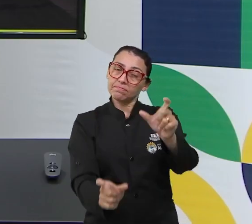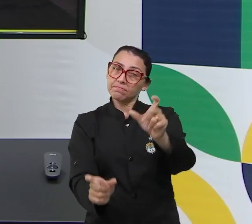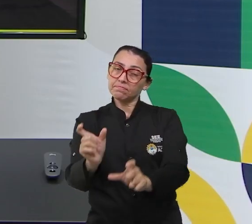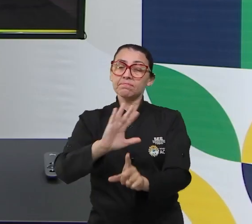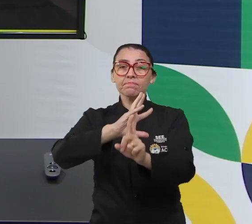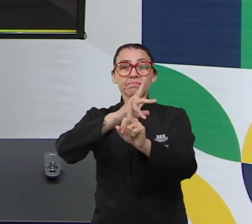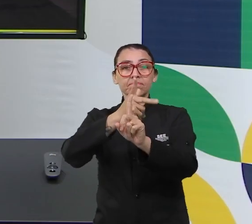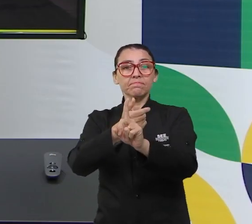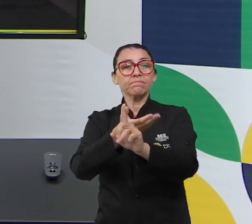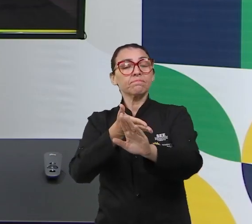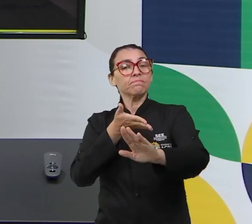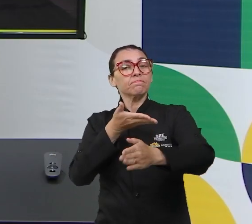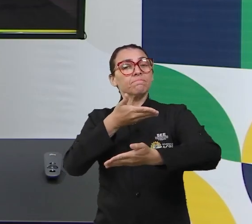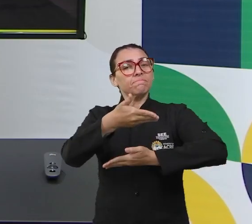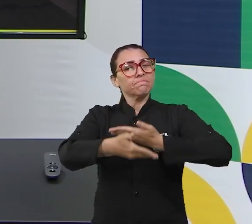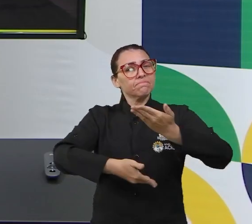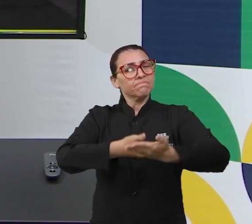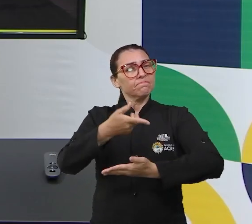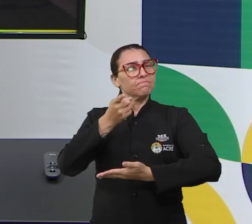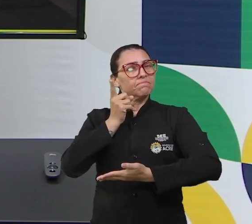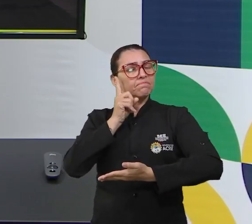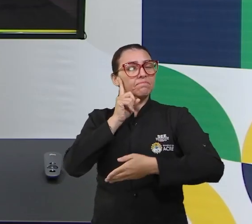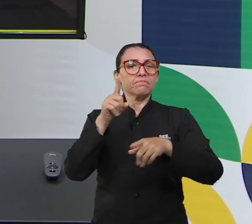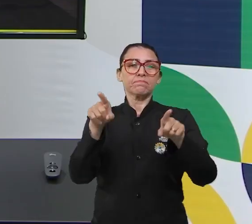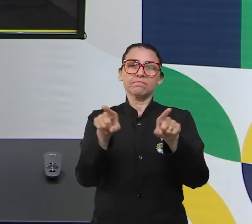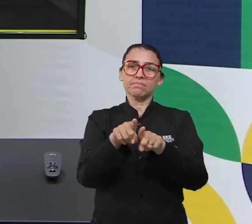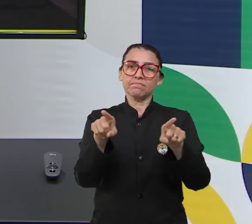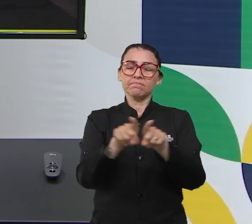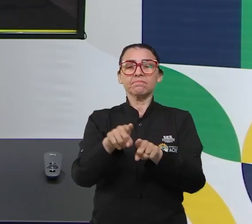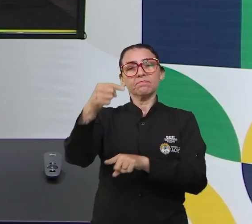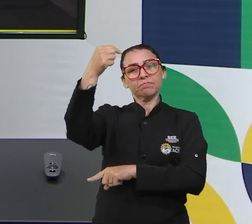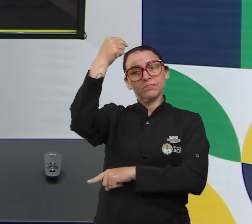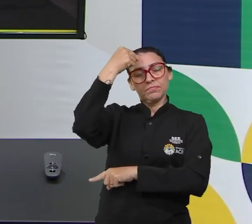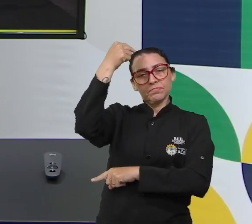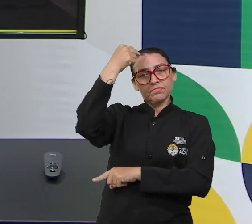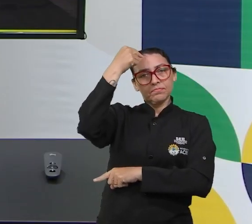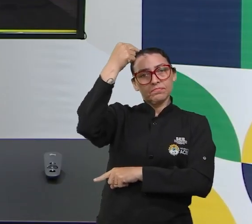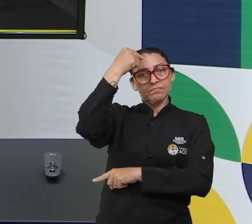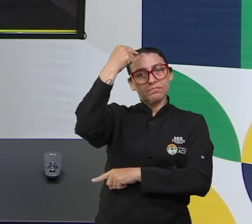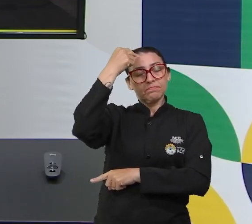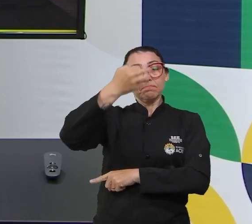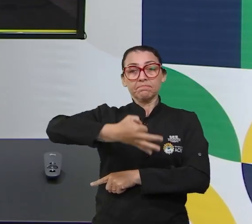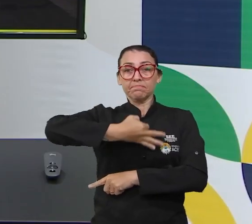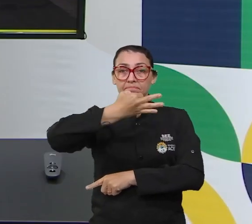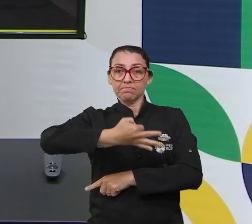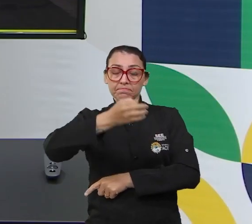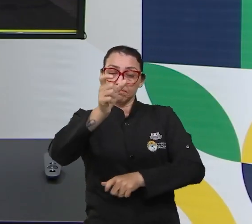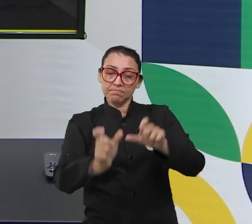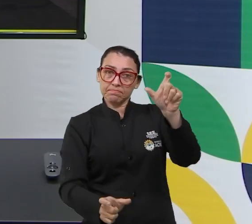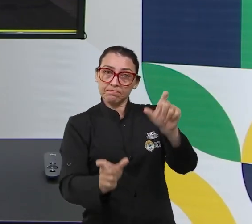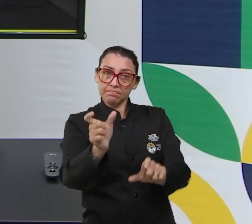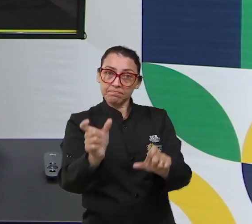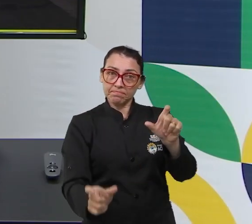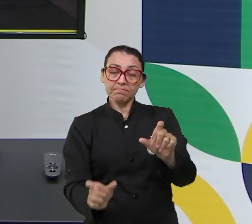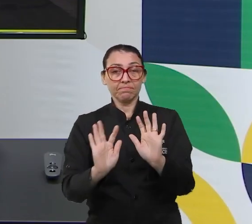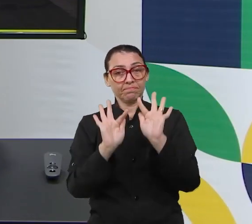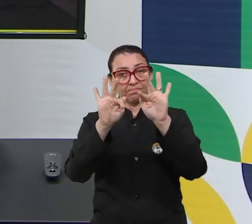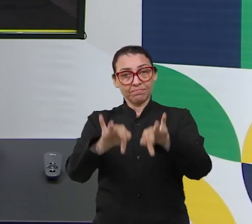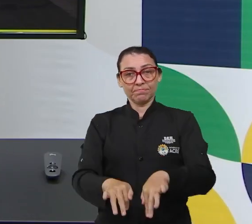arte intervindo tanto no cotidiano também como no pensamento crítico das pessoas. Eu vou